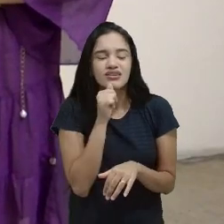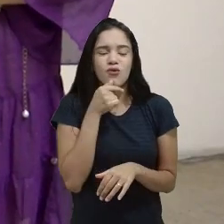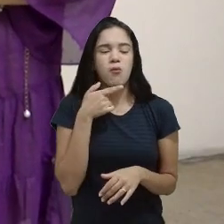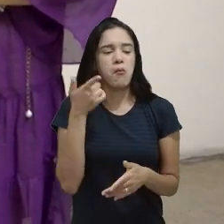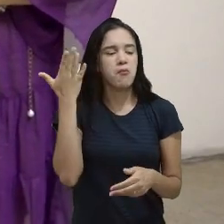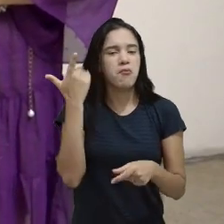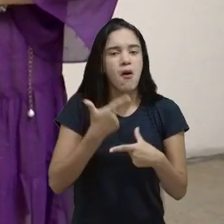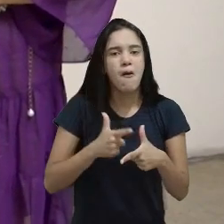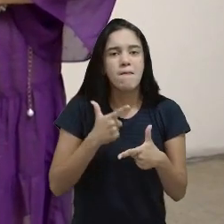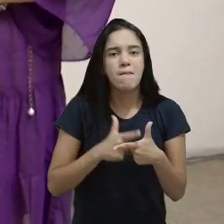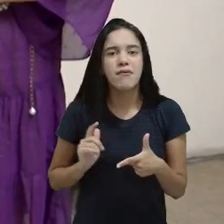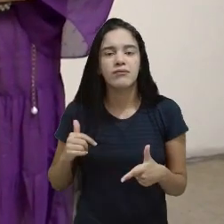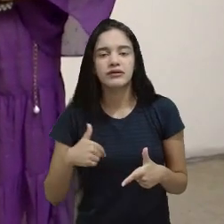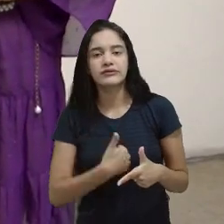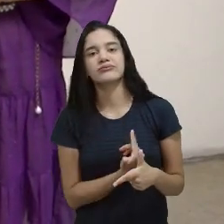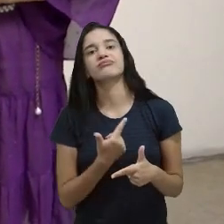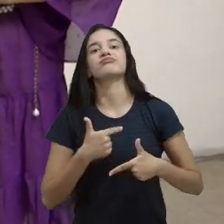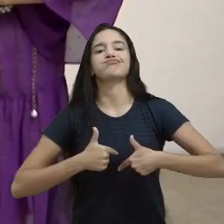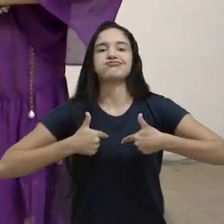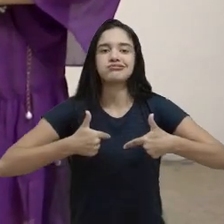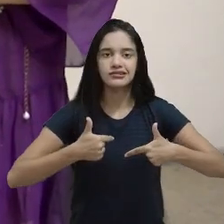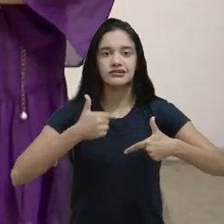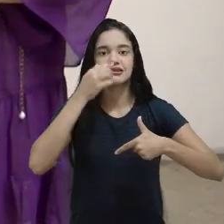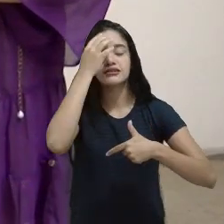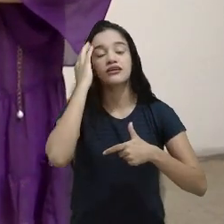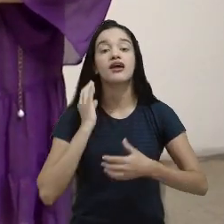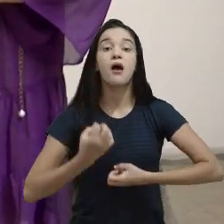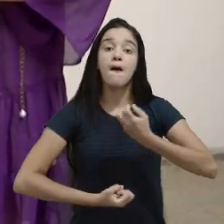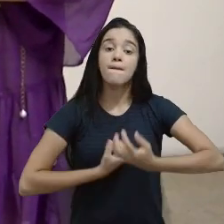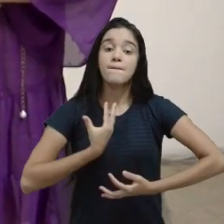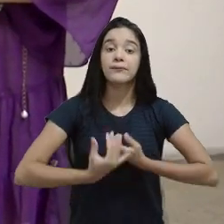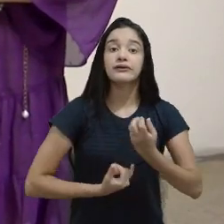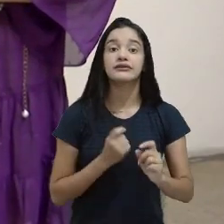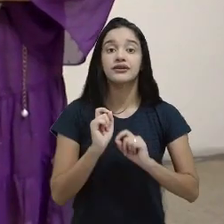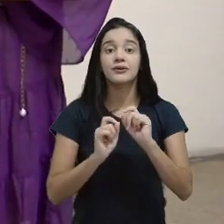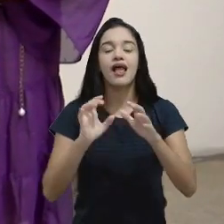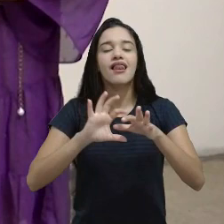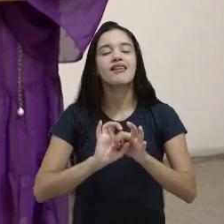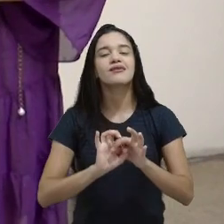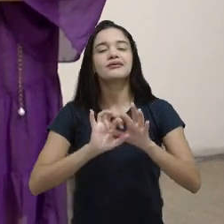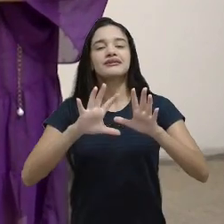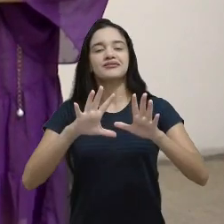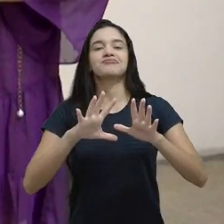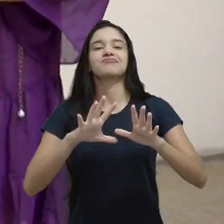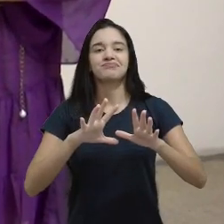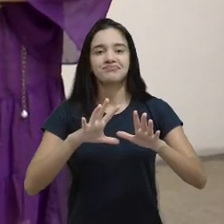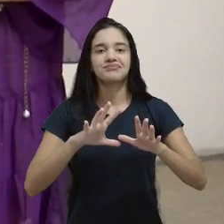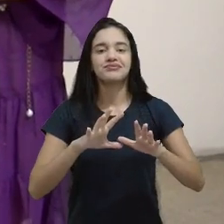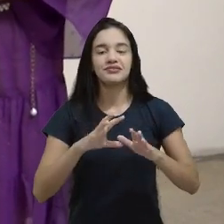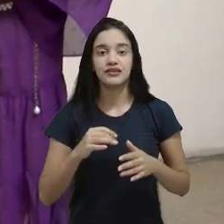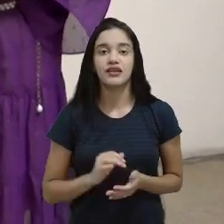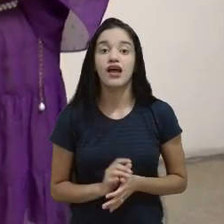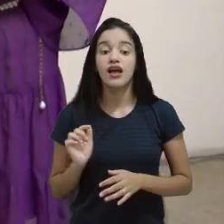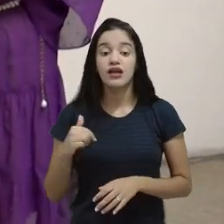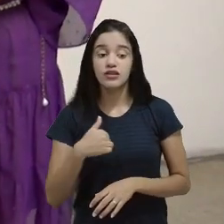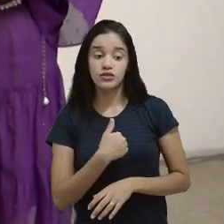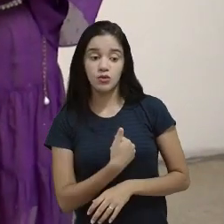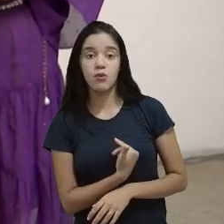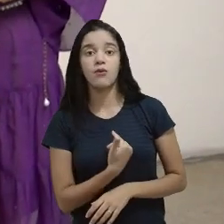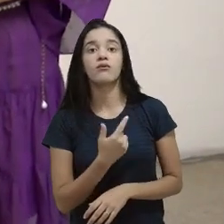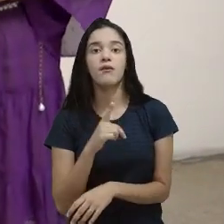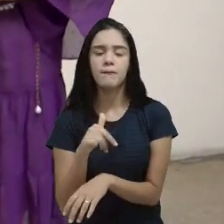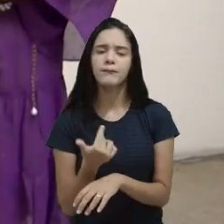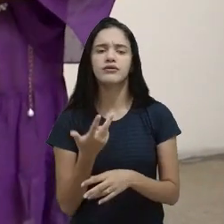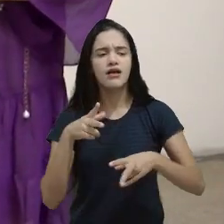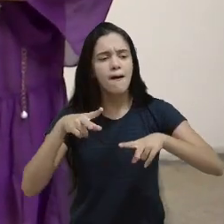problemas que nós estamos enfrentando. Então, a poesia é um caminho de liberdade e é um caminho de beleza, para que a gente possa lançar